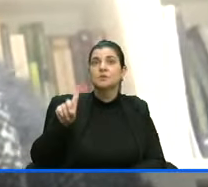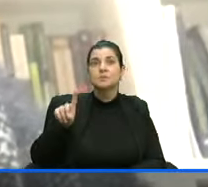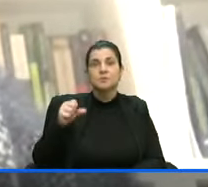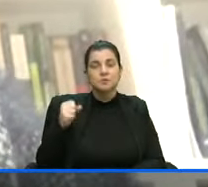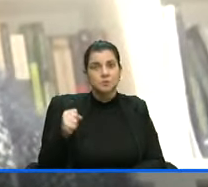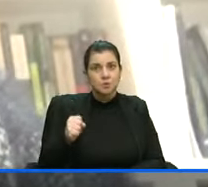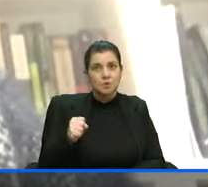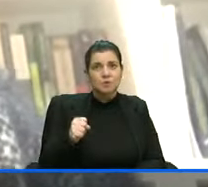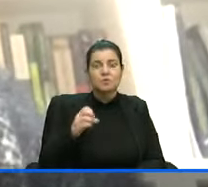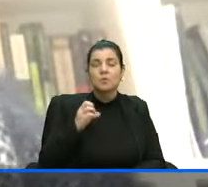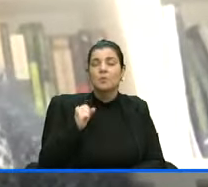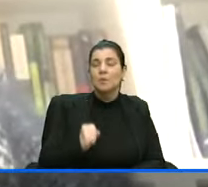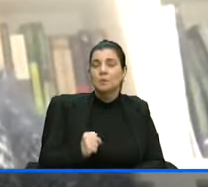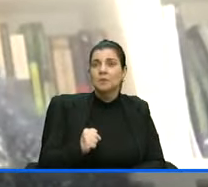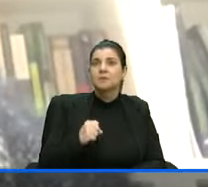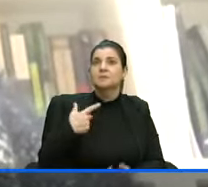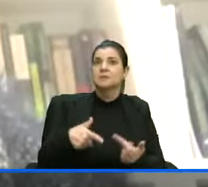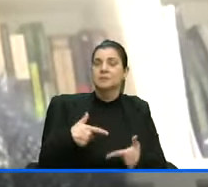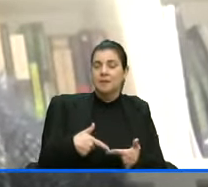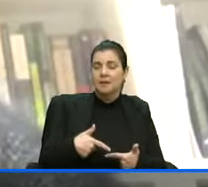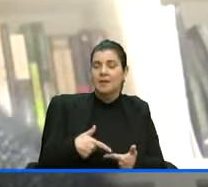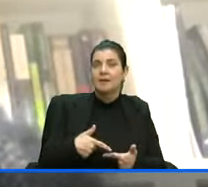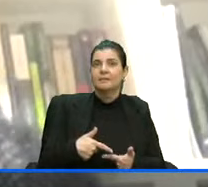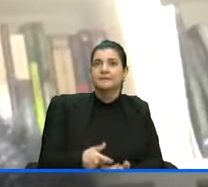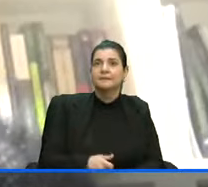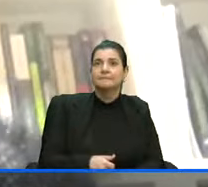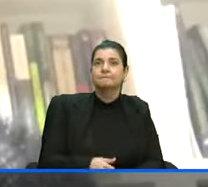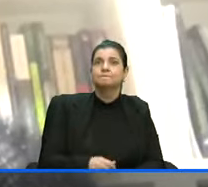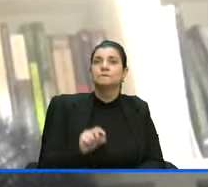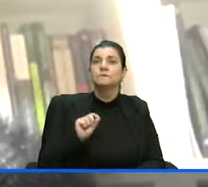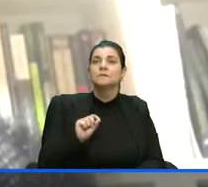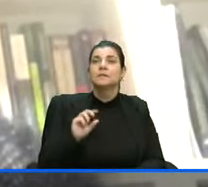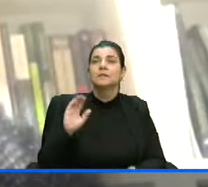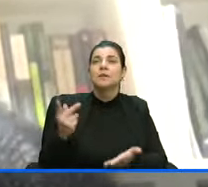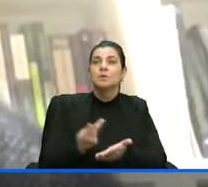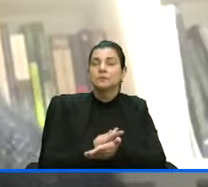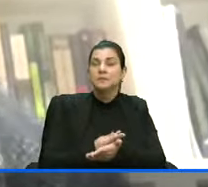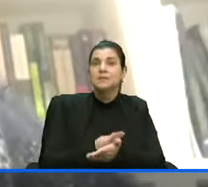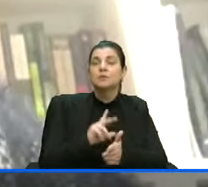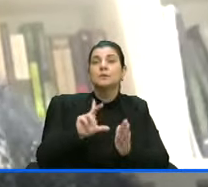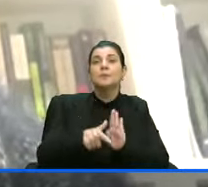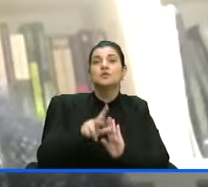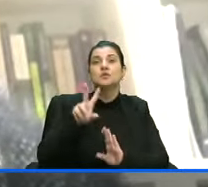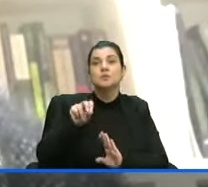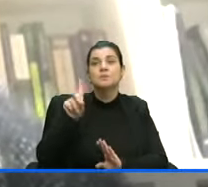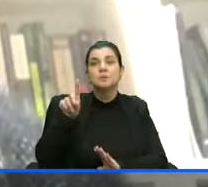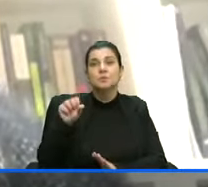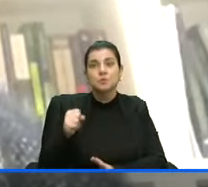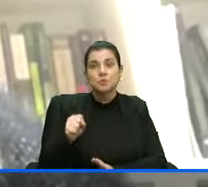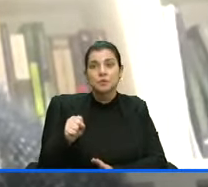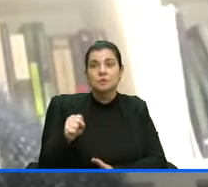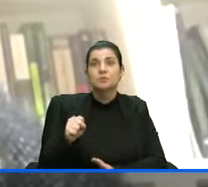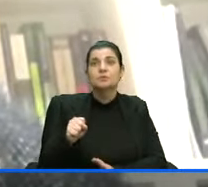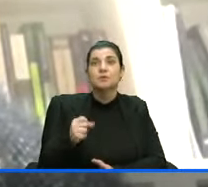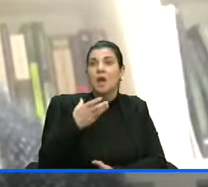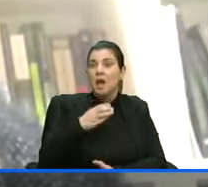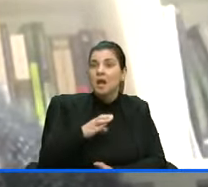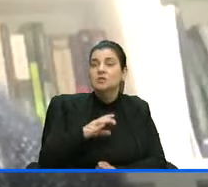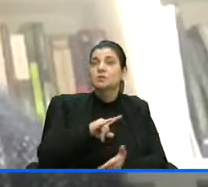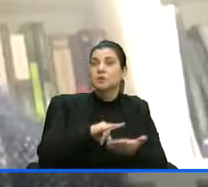pode trabalhar a partir daí, né, o que aconteceu depois ali de 2018. Né? Então, acho que é um